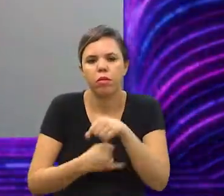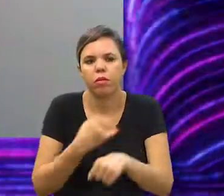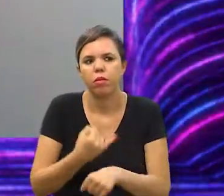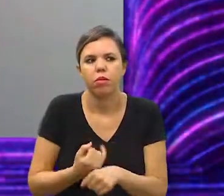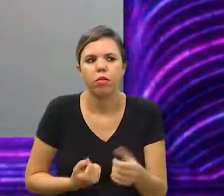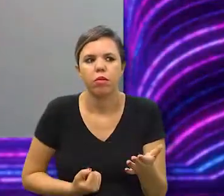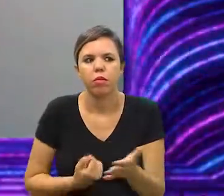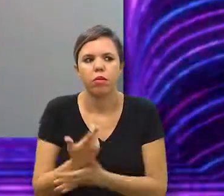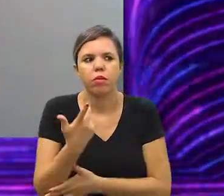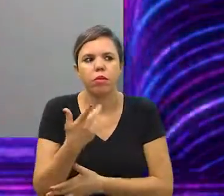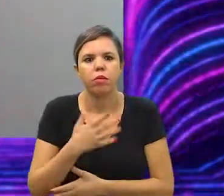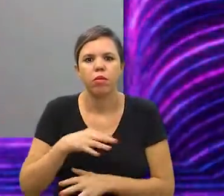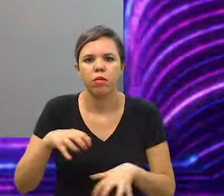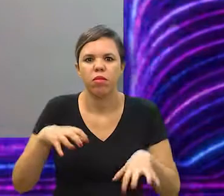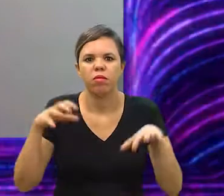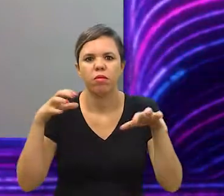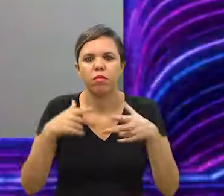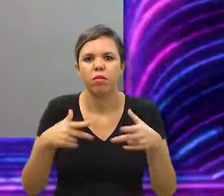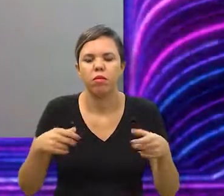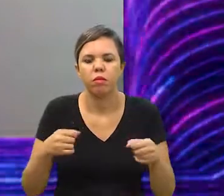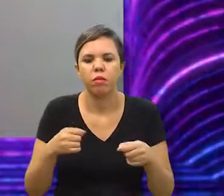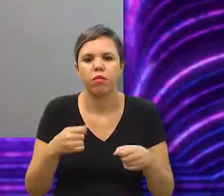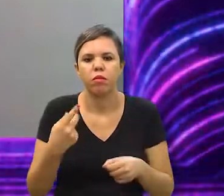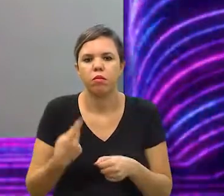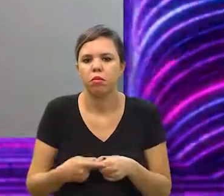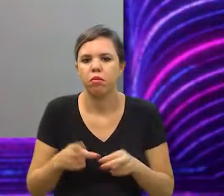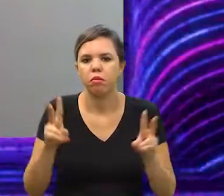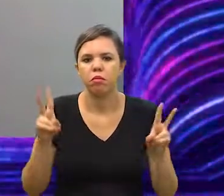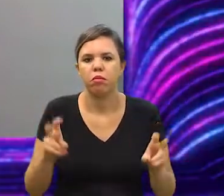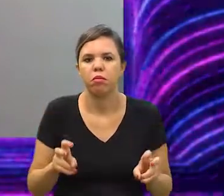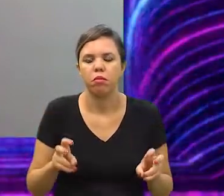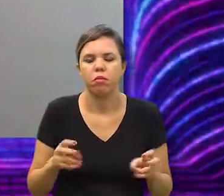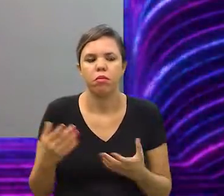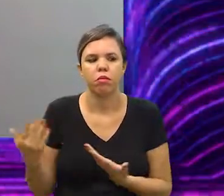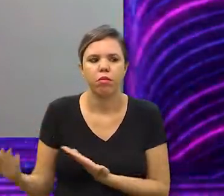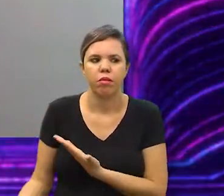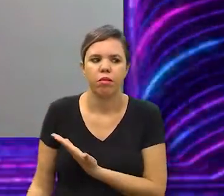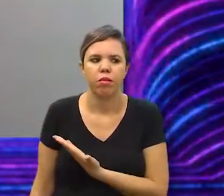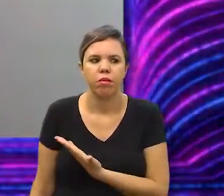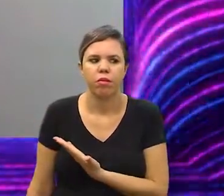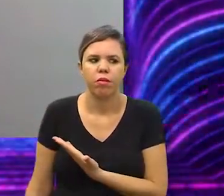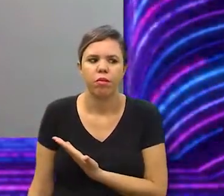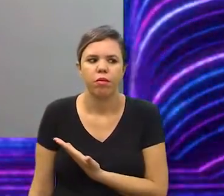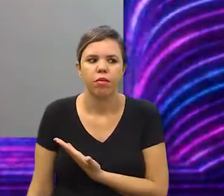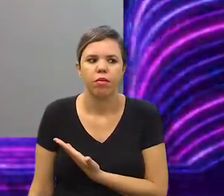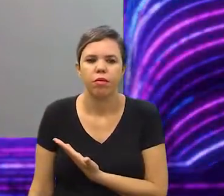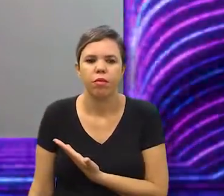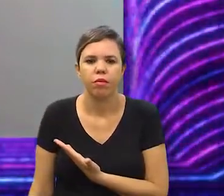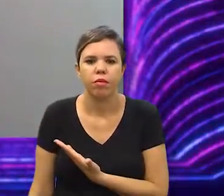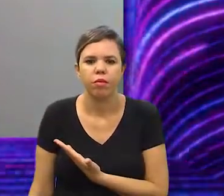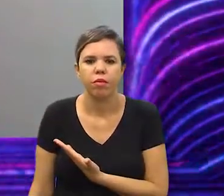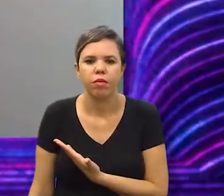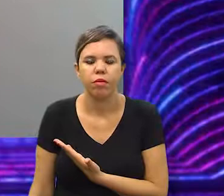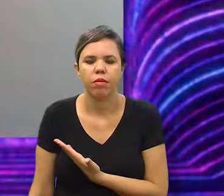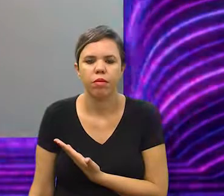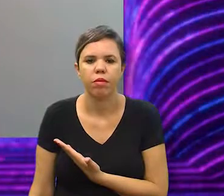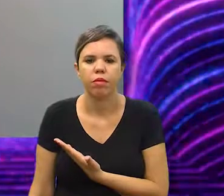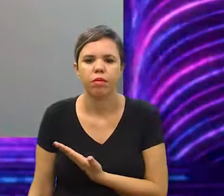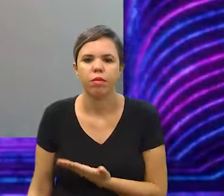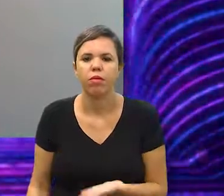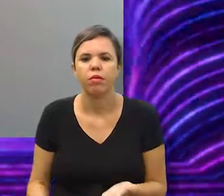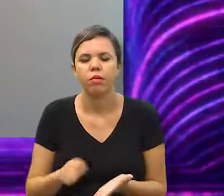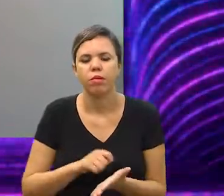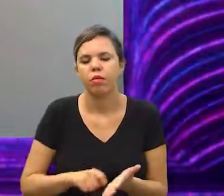você pode comprar não só o Monstruário, mas todos os meus outros títulos, é mariocal.com.br. E aí de lá você pode assinar